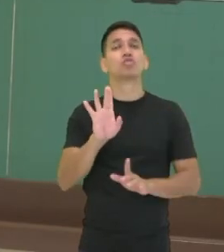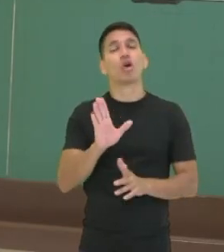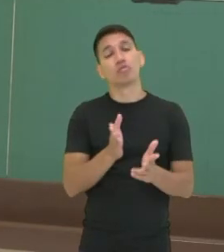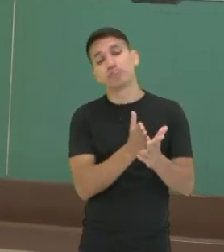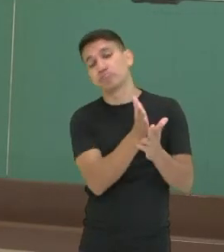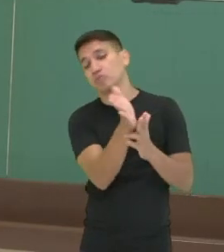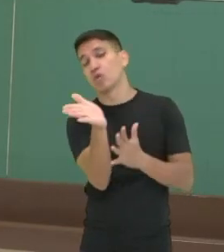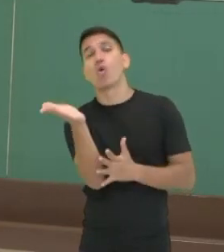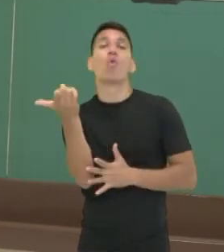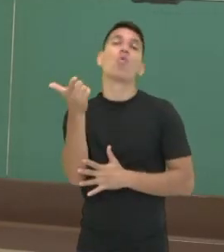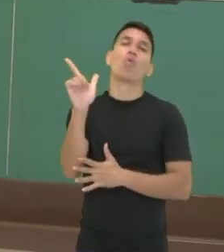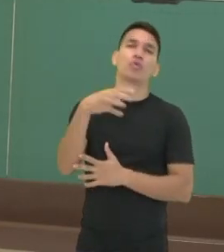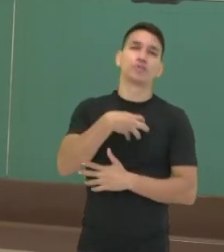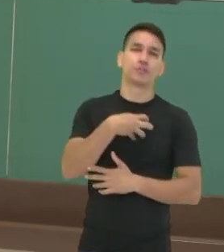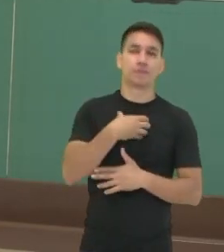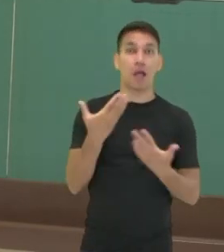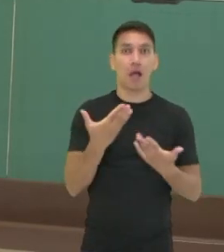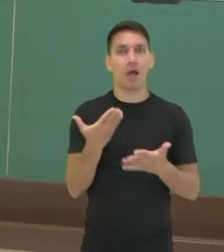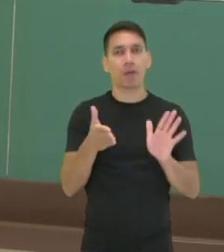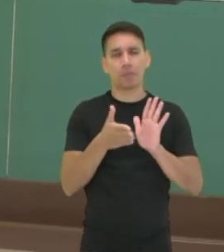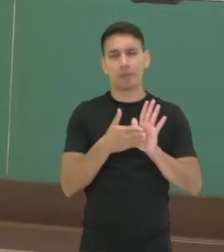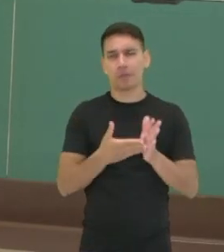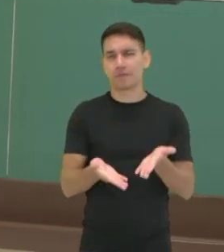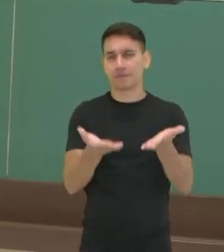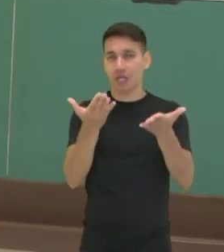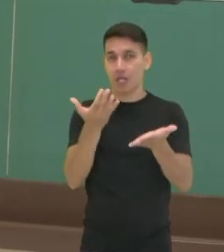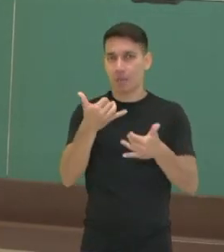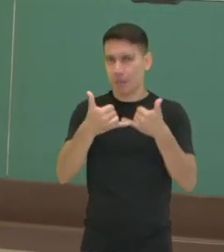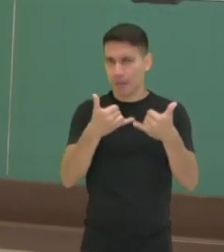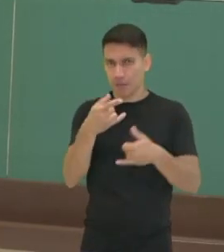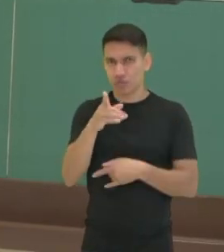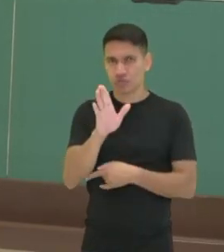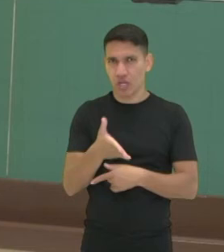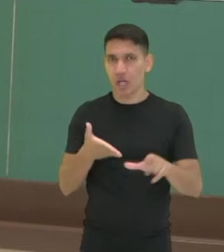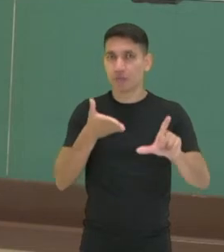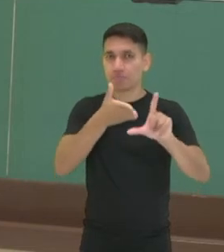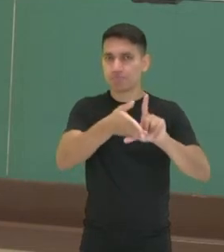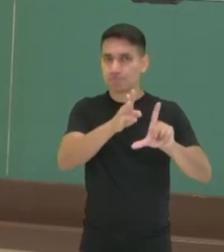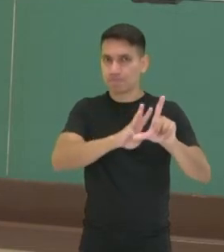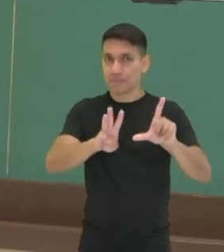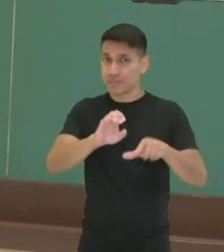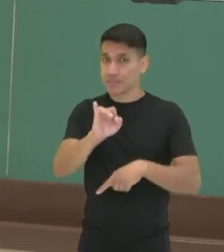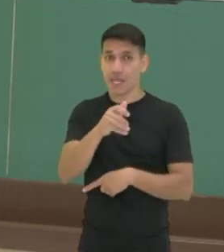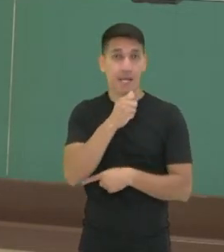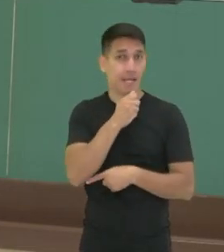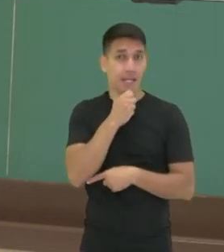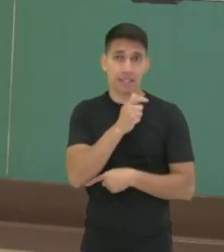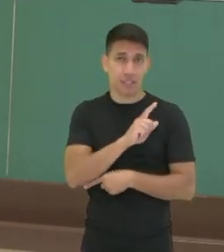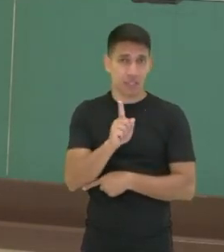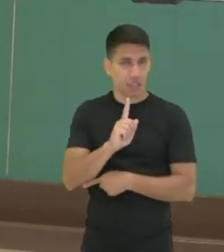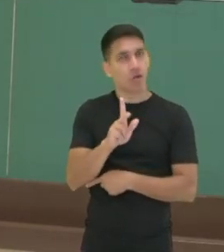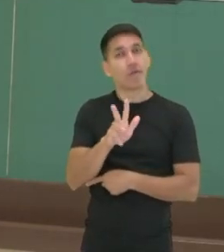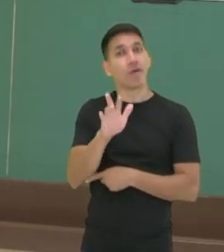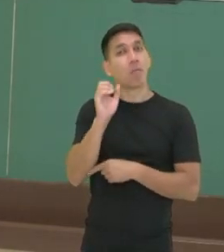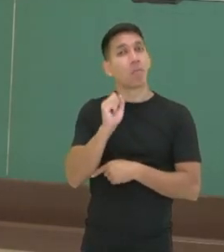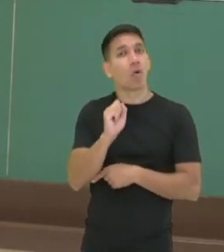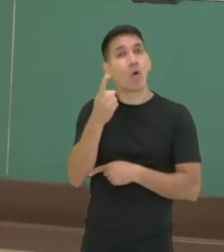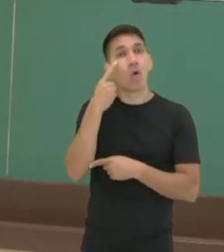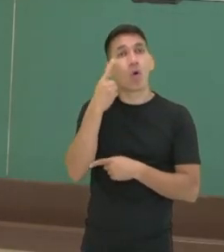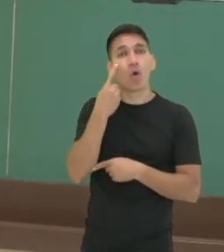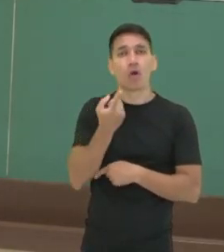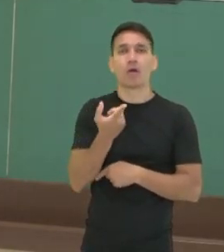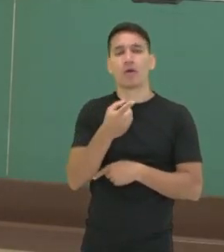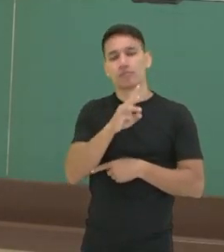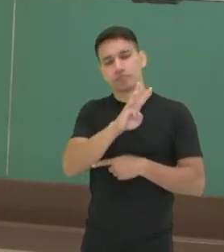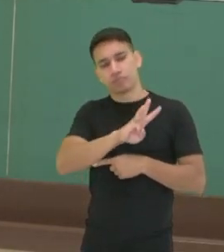tá joia? Então, vamos jogar um pouquinho? Você aí já acessou o Matific? Quem não acessou ou quem já acessou também, né? Entra lá